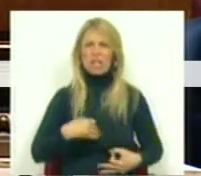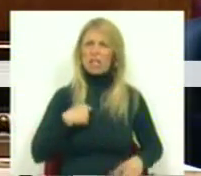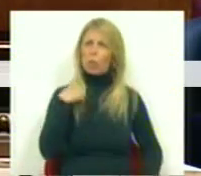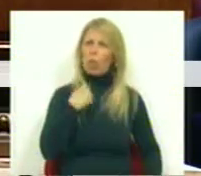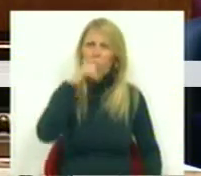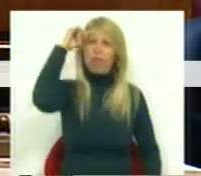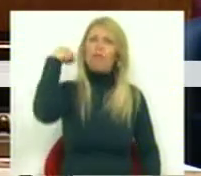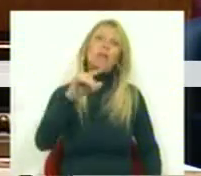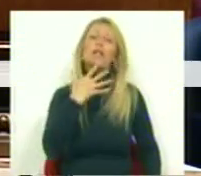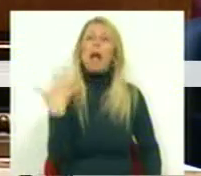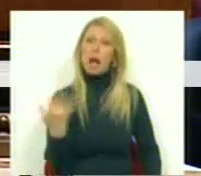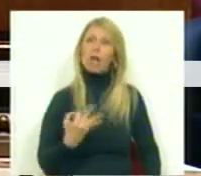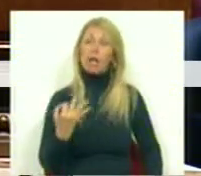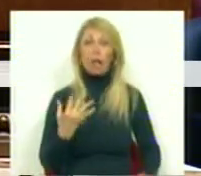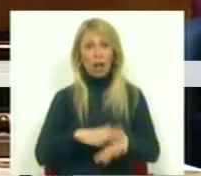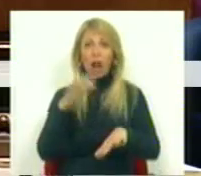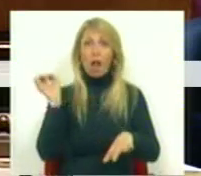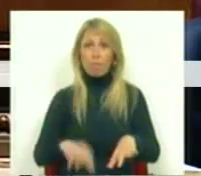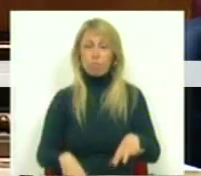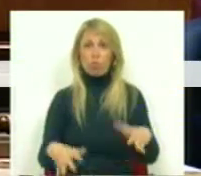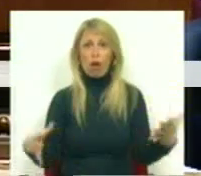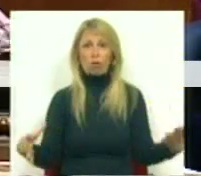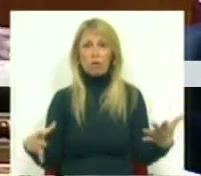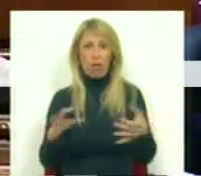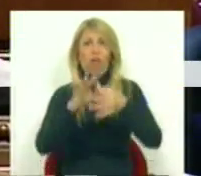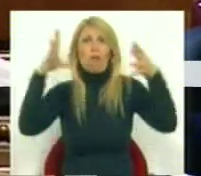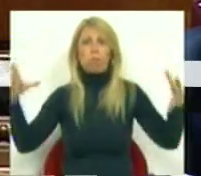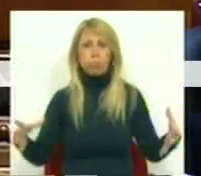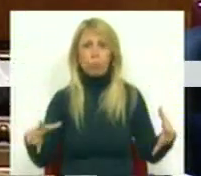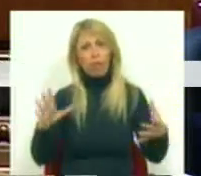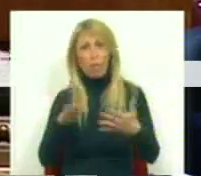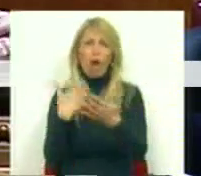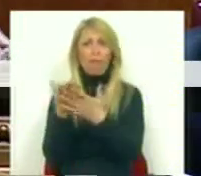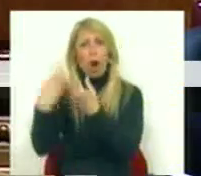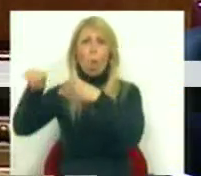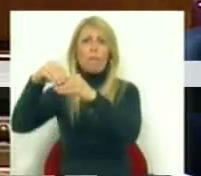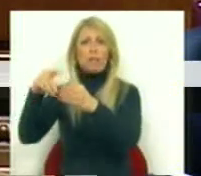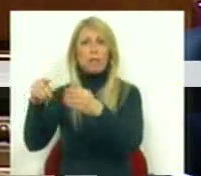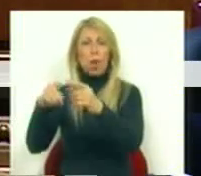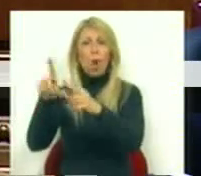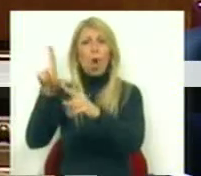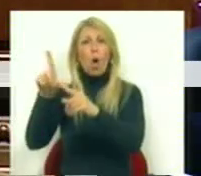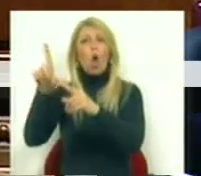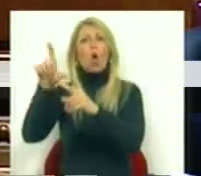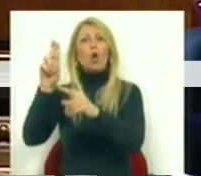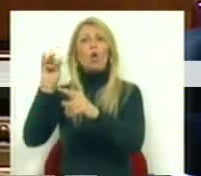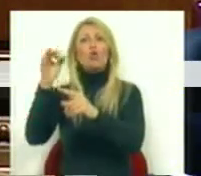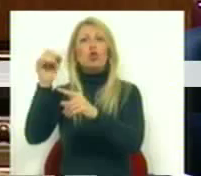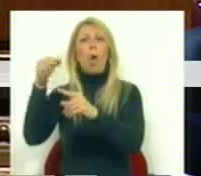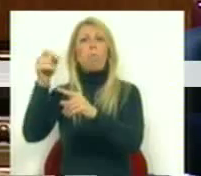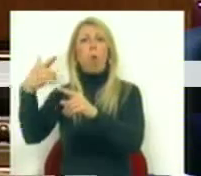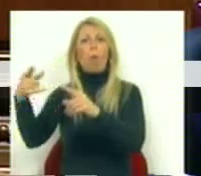sido pela razão paradoxal de compensar a Lusoponte de uma perda que ela não teve. Portanto, Sr. Deputado,